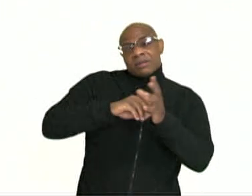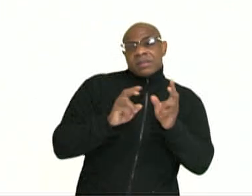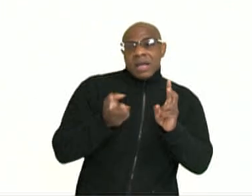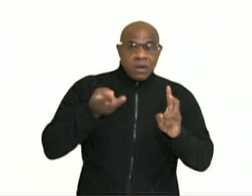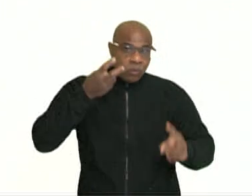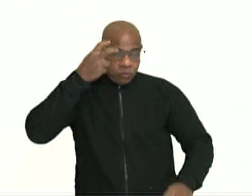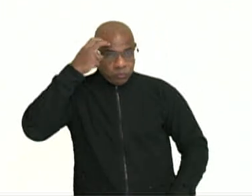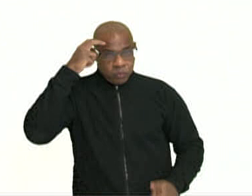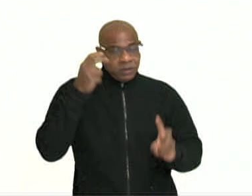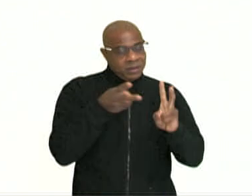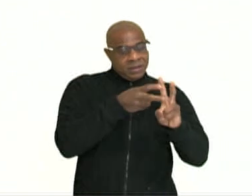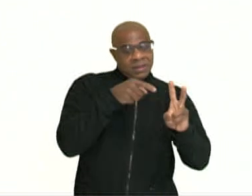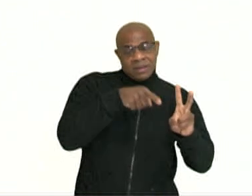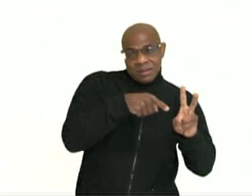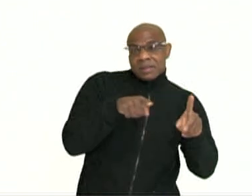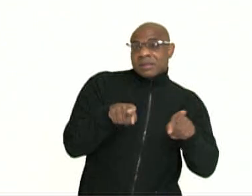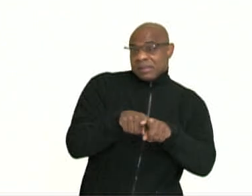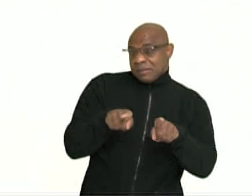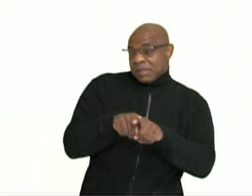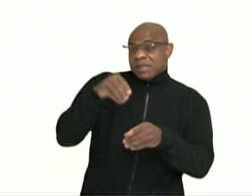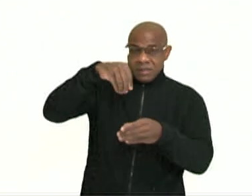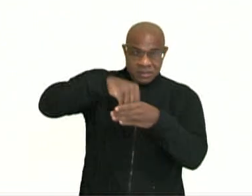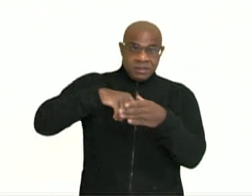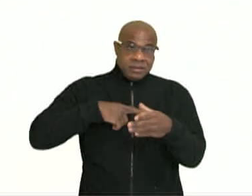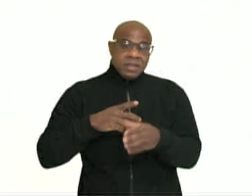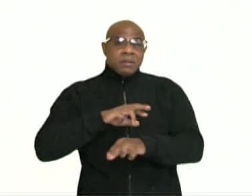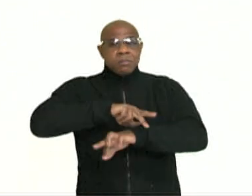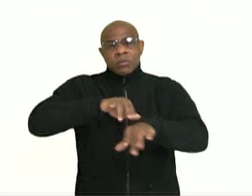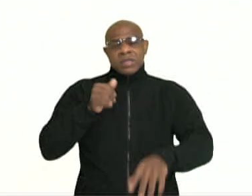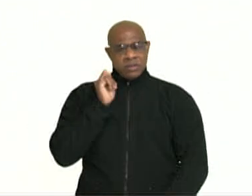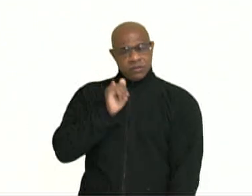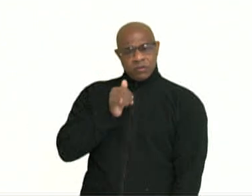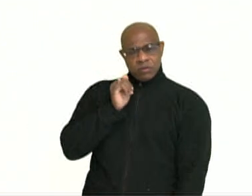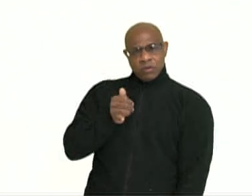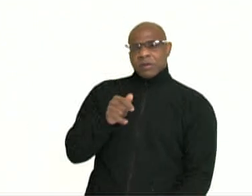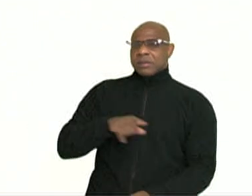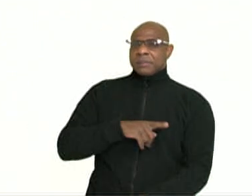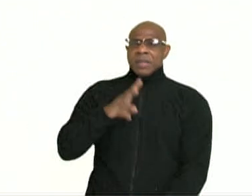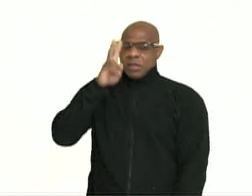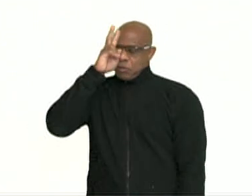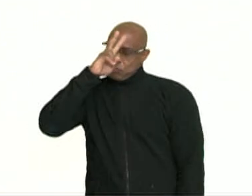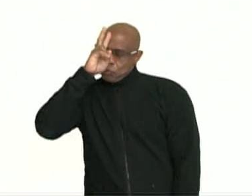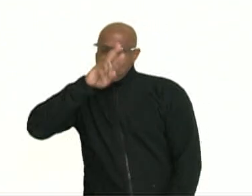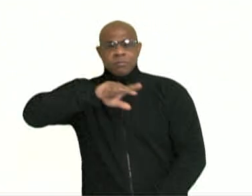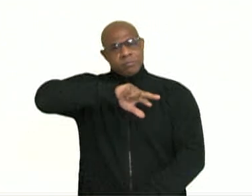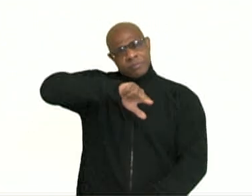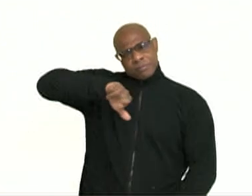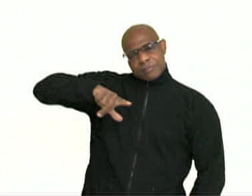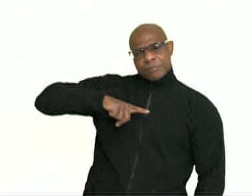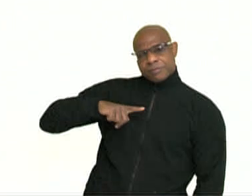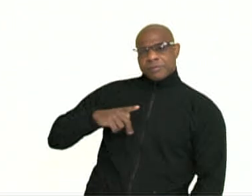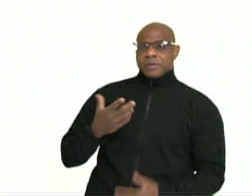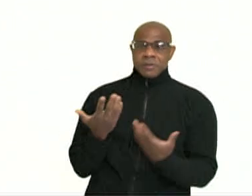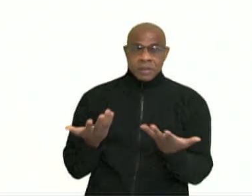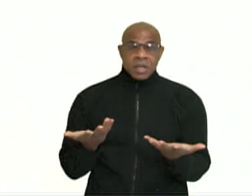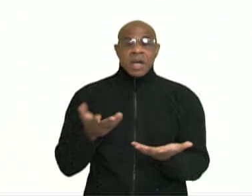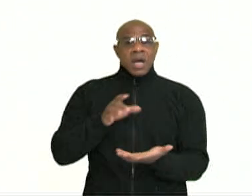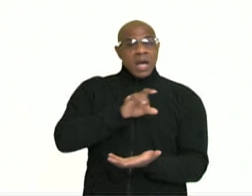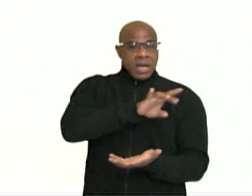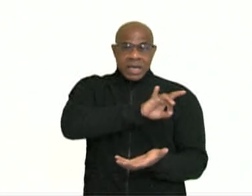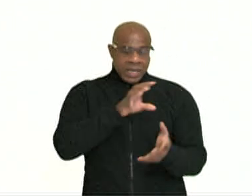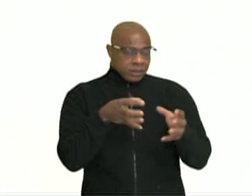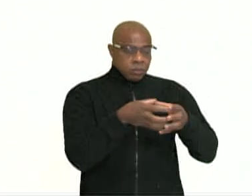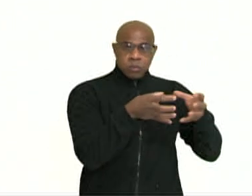culturas. E nos povos indígenas também tem muita contação de história, lendas, a gente vai ver um pouquinho hoje. Então, cada povo tem